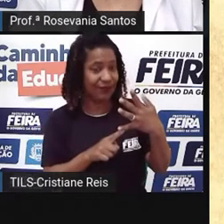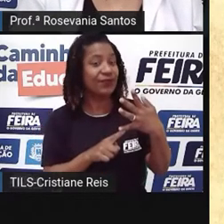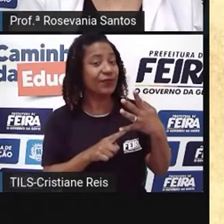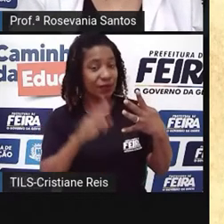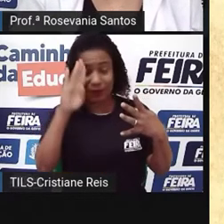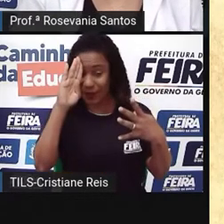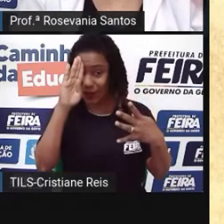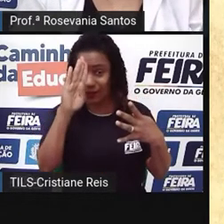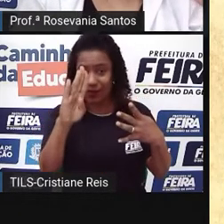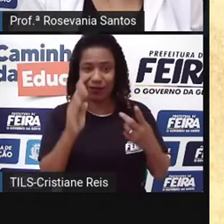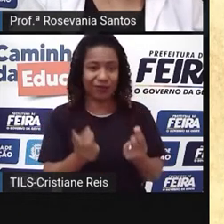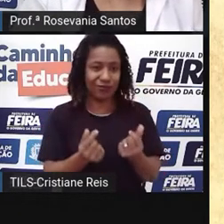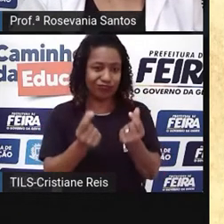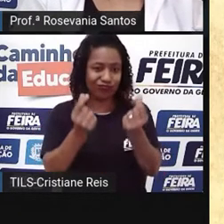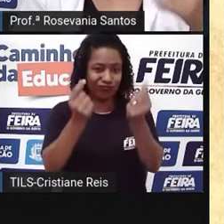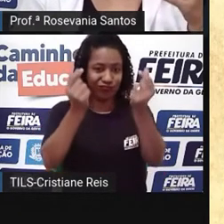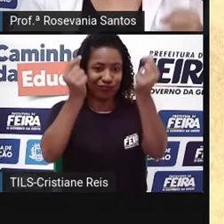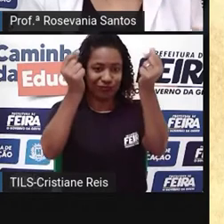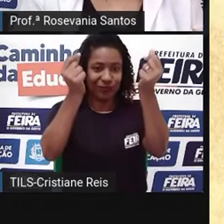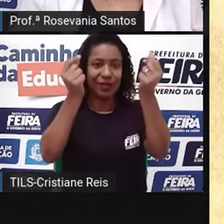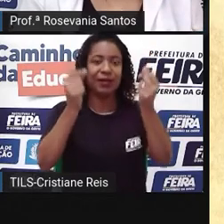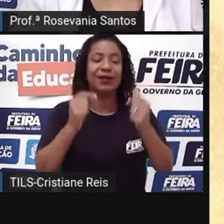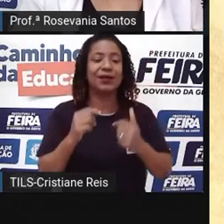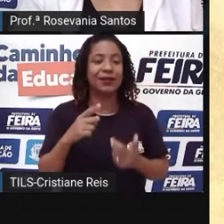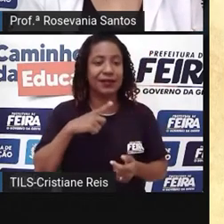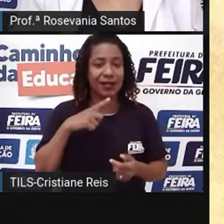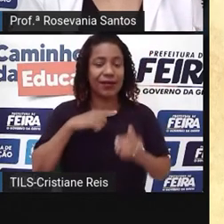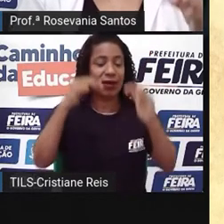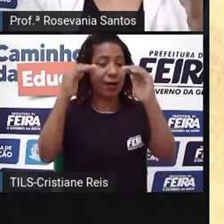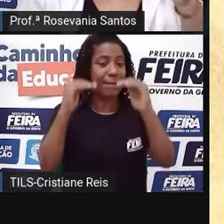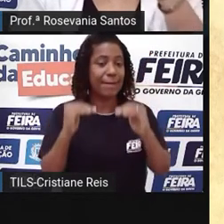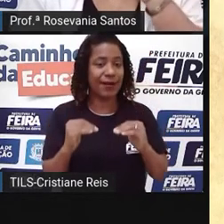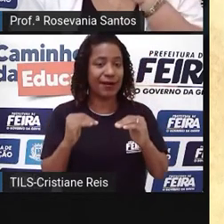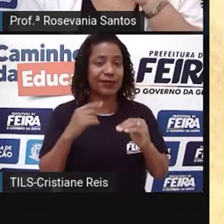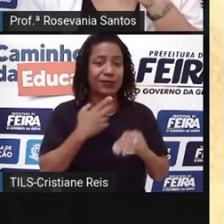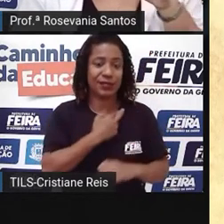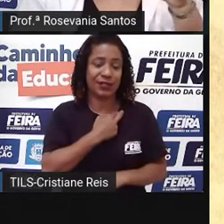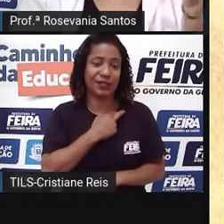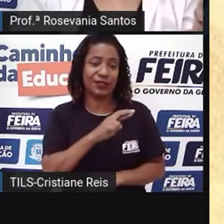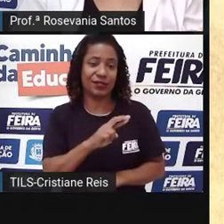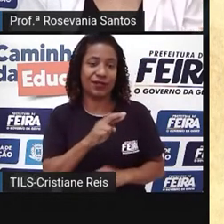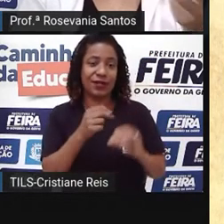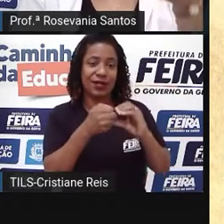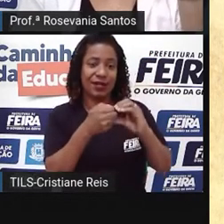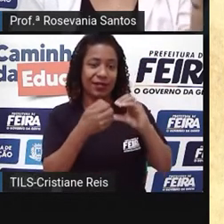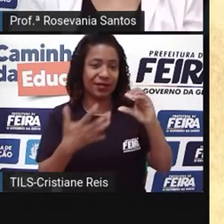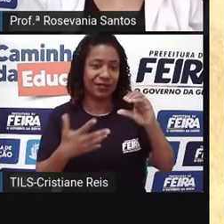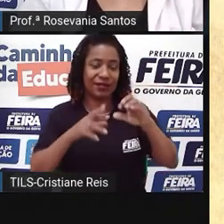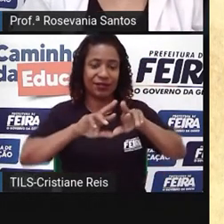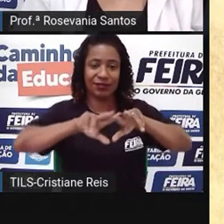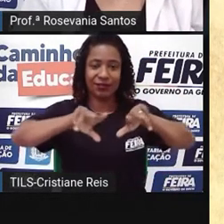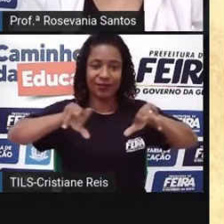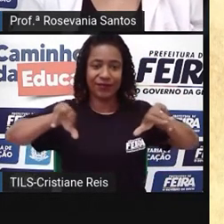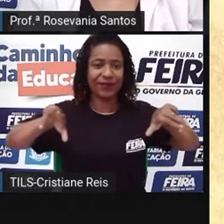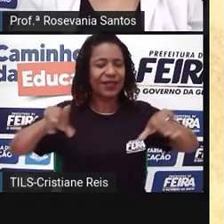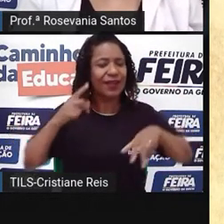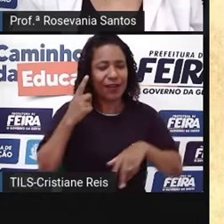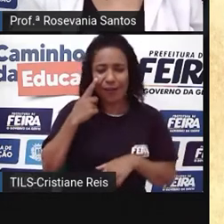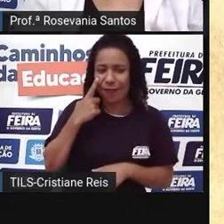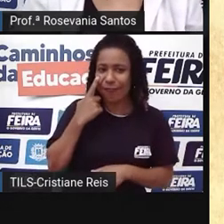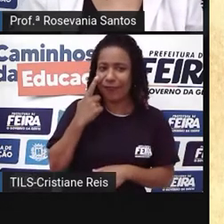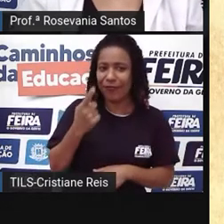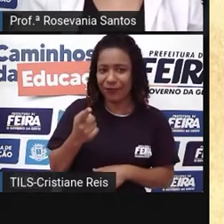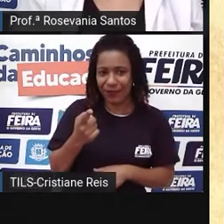vai formar, né, religião diferente, características diferentes. Ah, só chamando a atenção, quem está assistindo, né, essa novela que está passando agora,